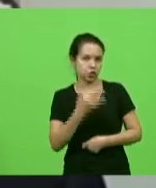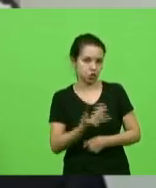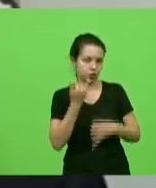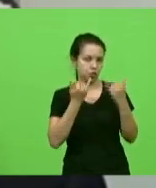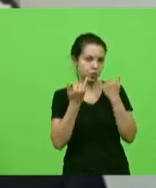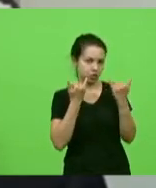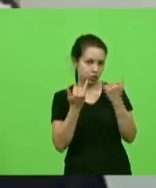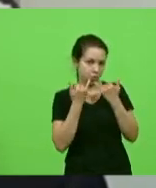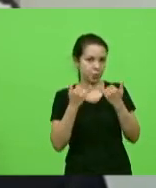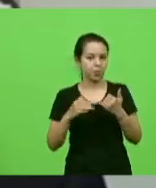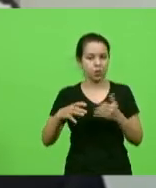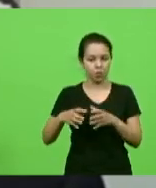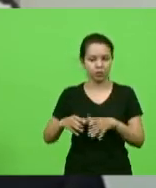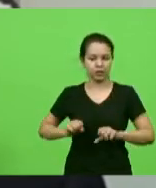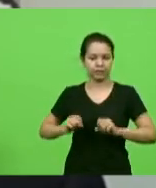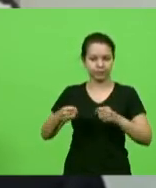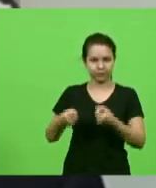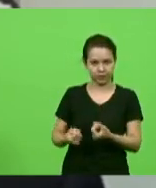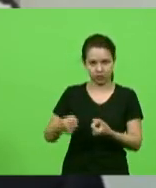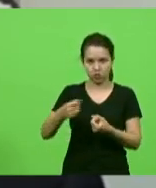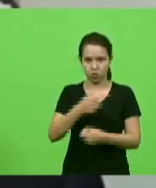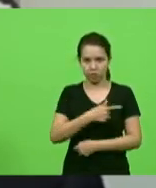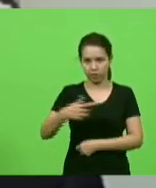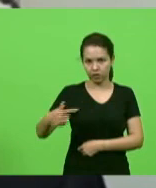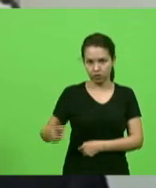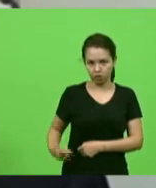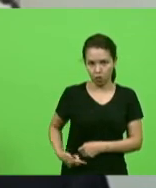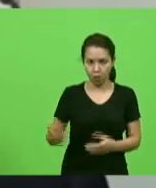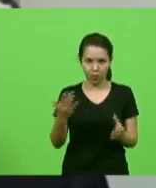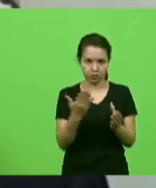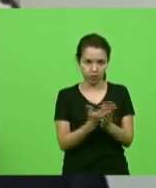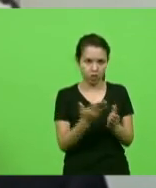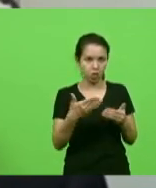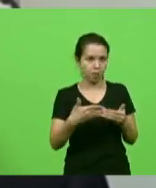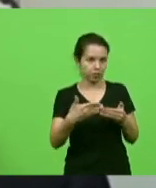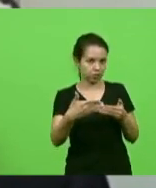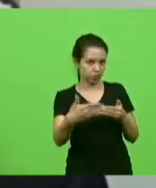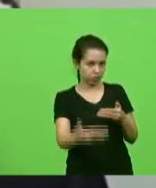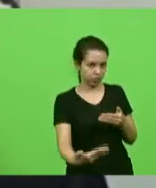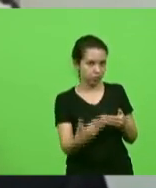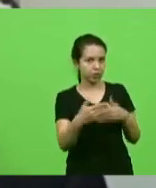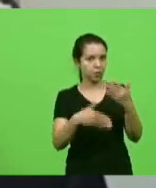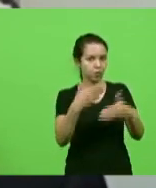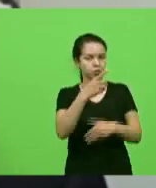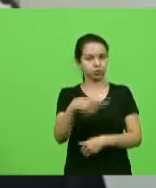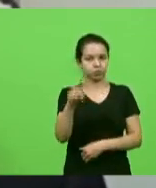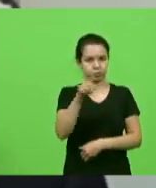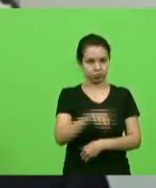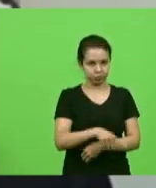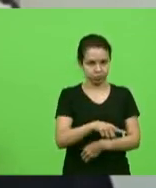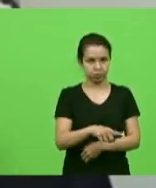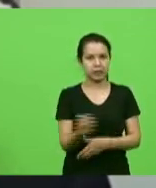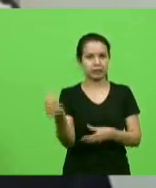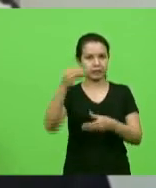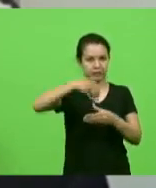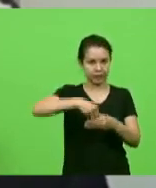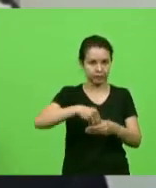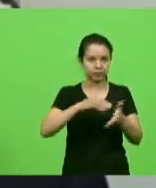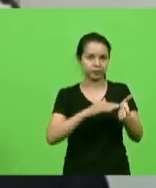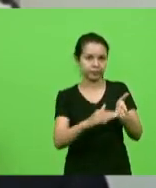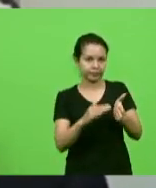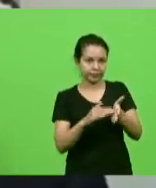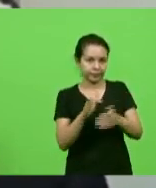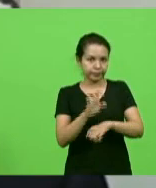pela defesa do governador do Estado tendo o processo iniciado e se exaurido integralmente no e da